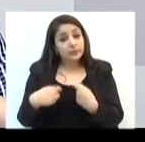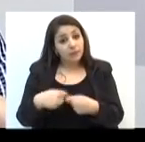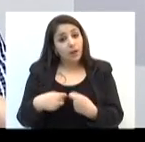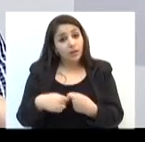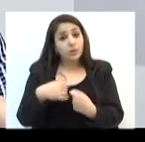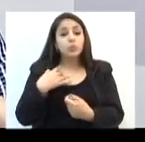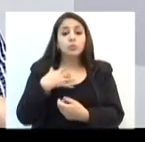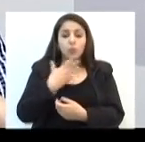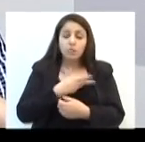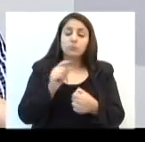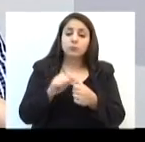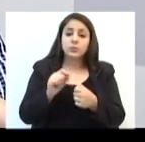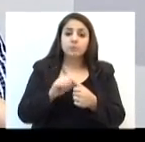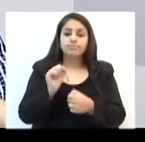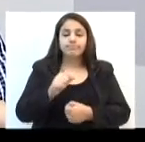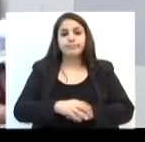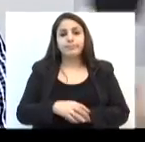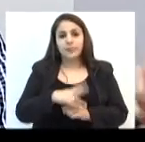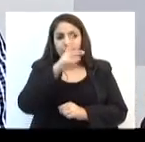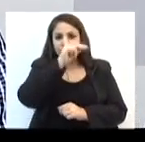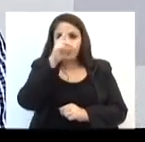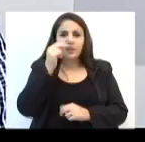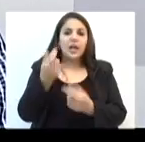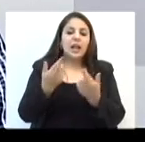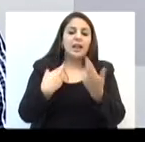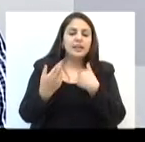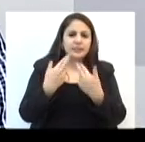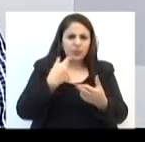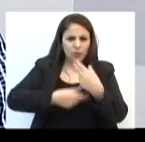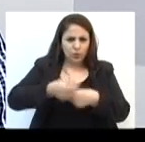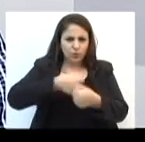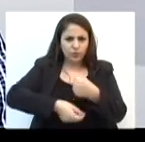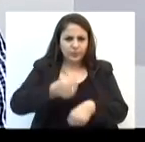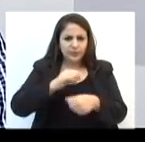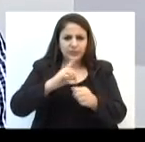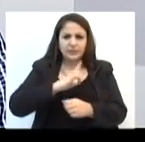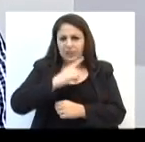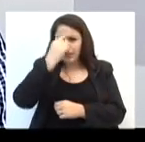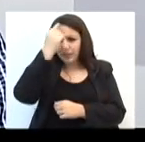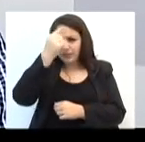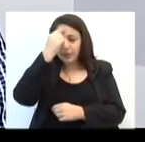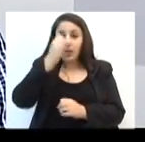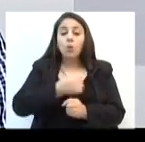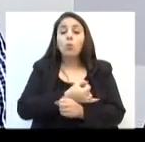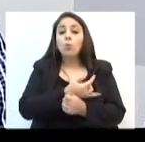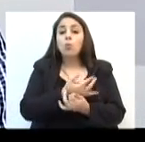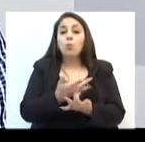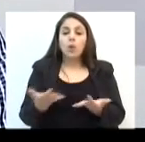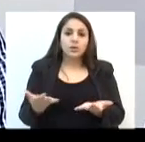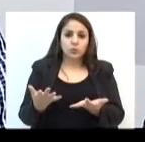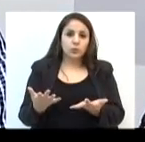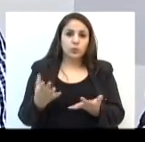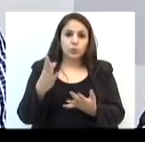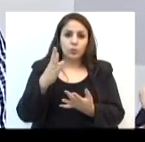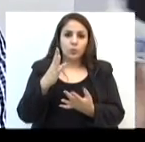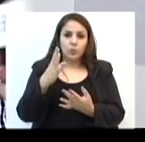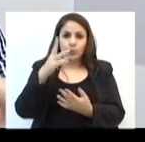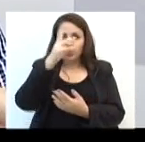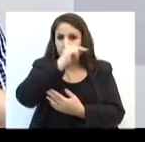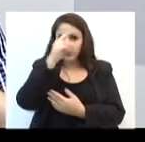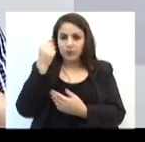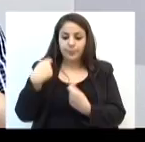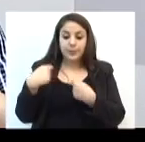forem necessárias, seguramente serão. E, prefeito, referente à economia, se tem uma ideia de quanto o município deve economizar com